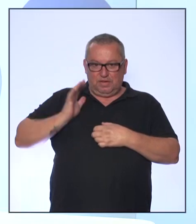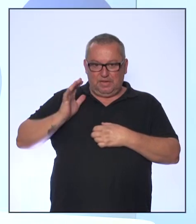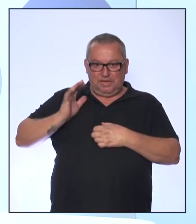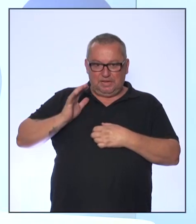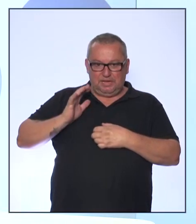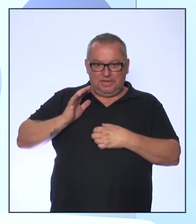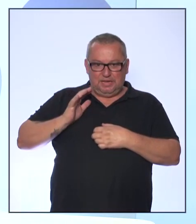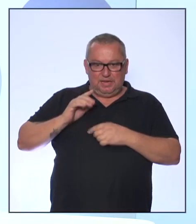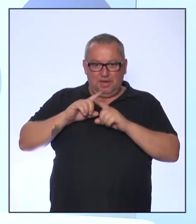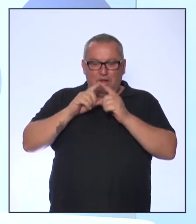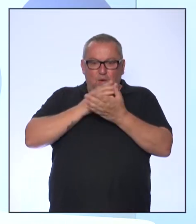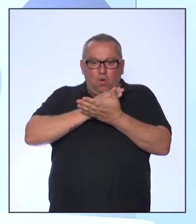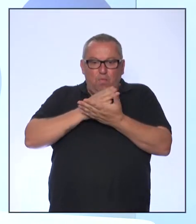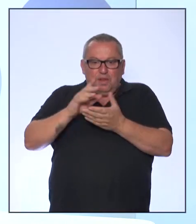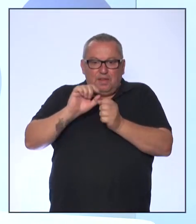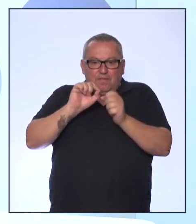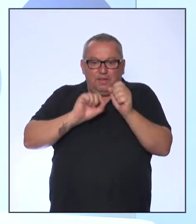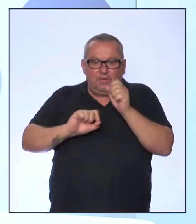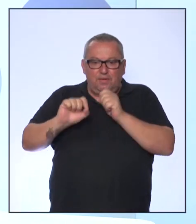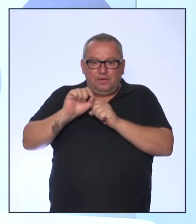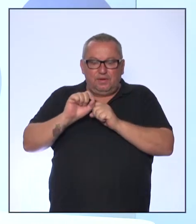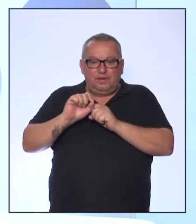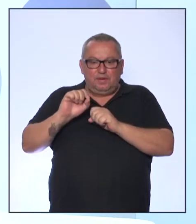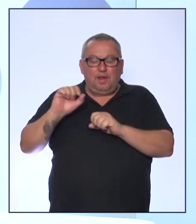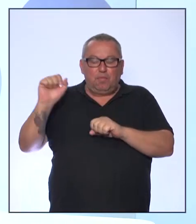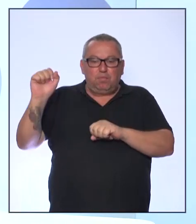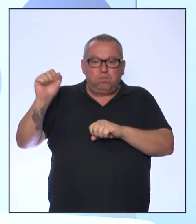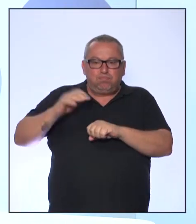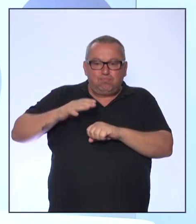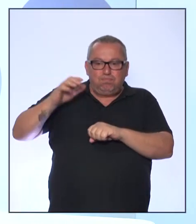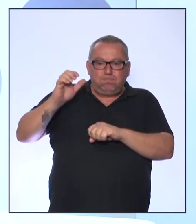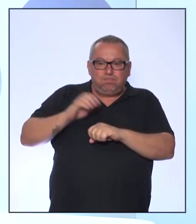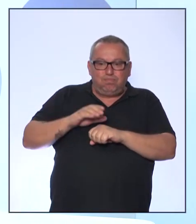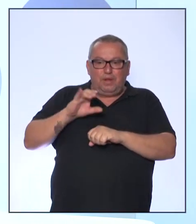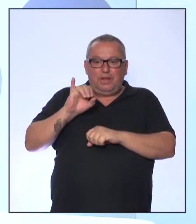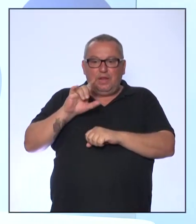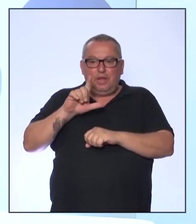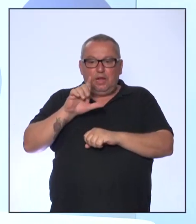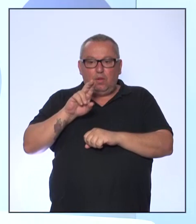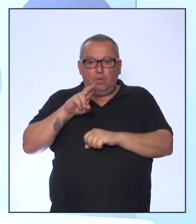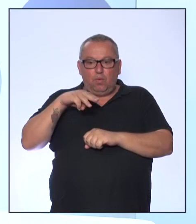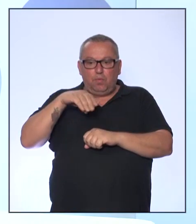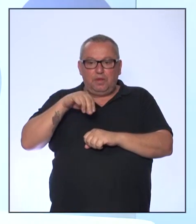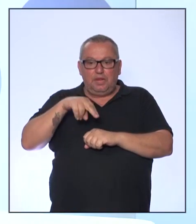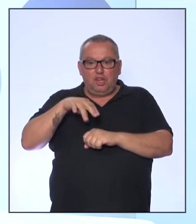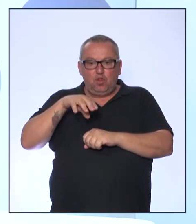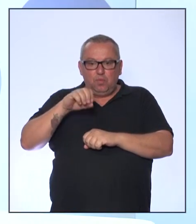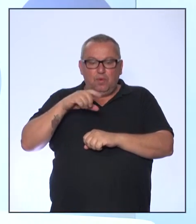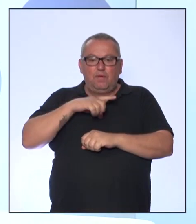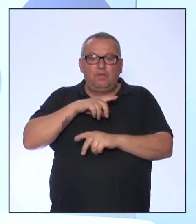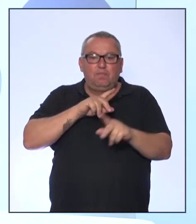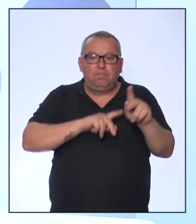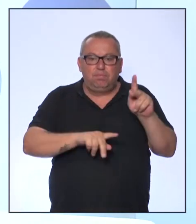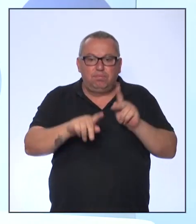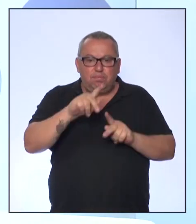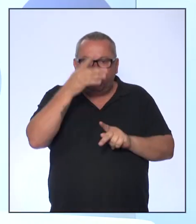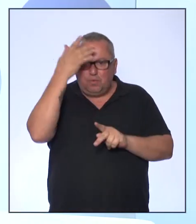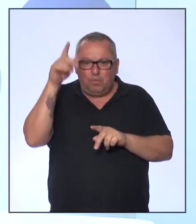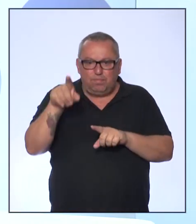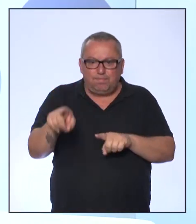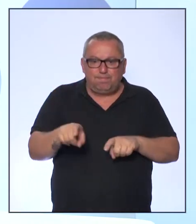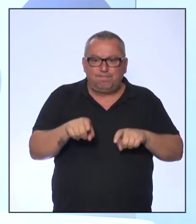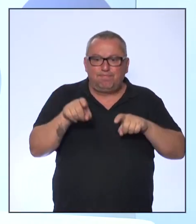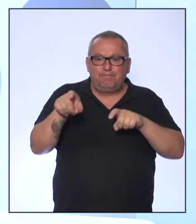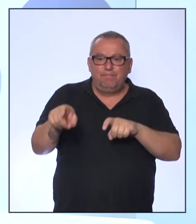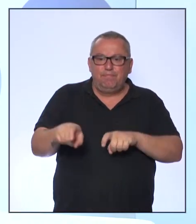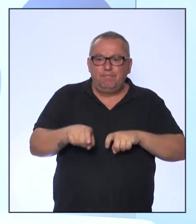enriquecidos comecem a questionar a autoridade real, a autoridade do clero. Aí você tem uma população de camponeses também,